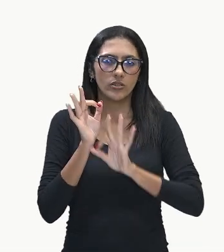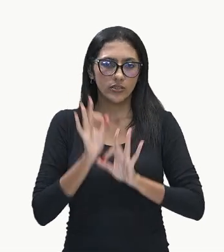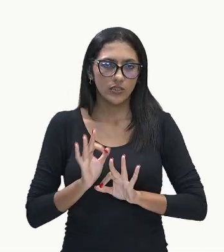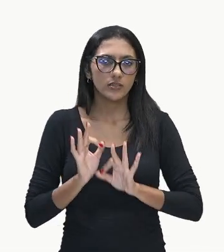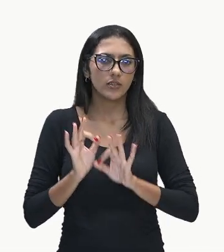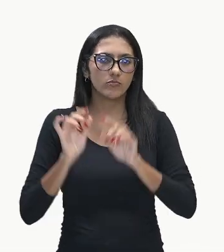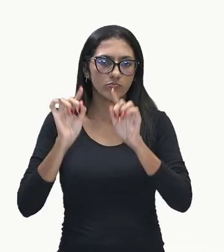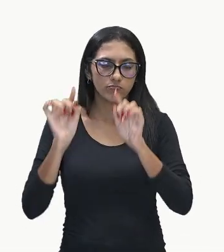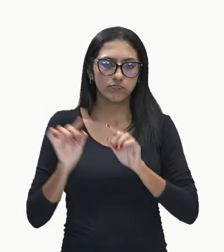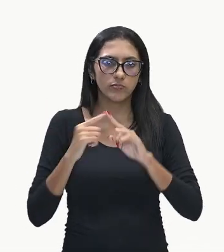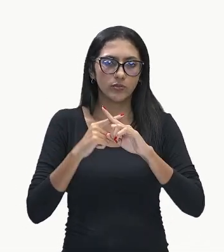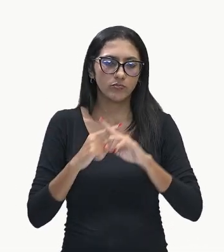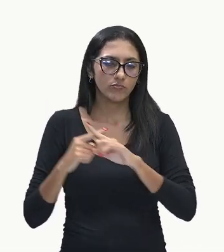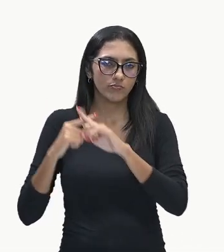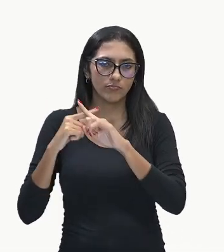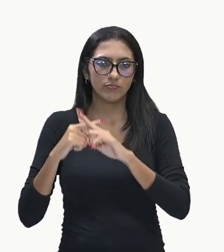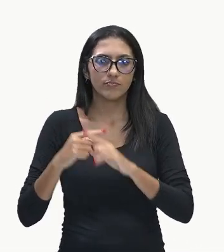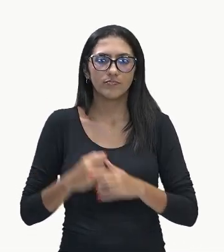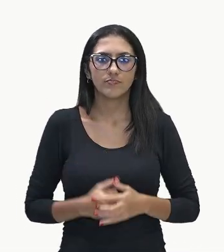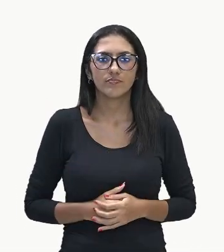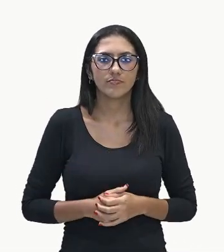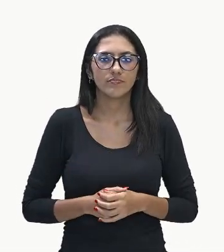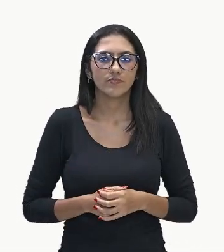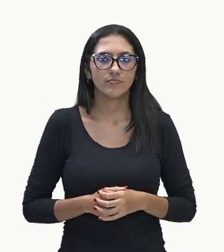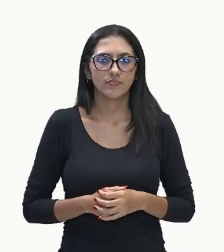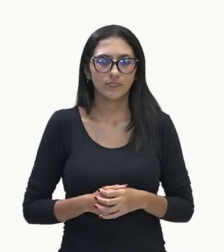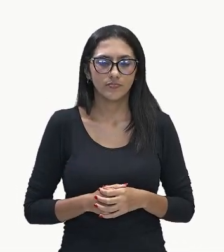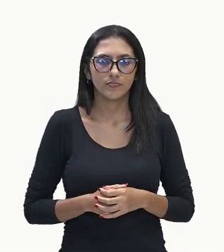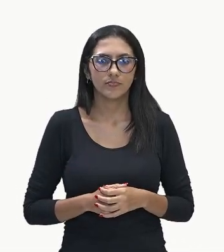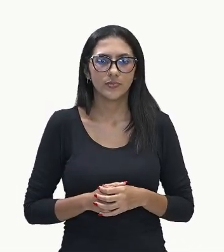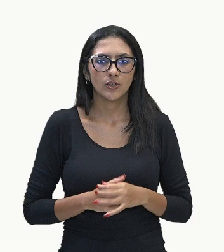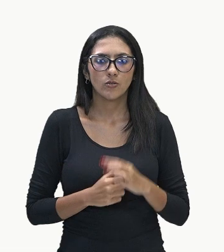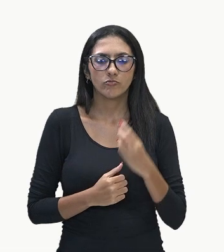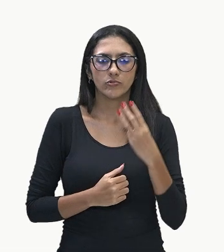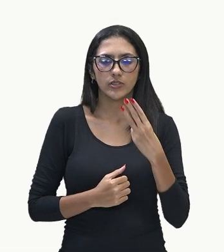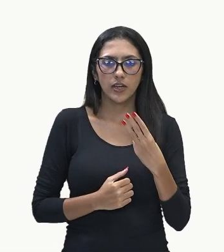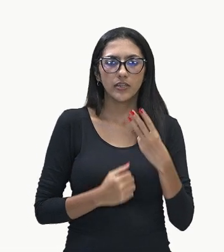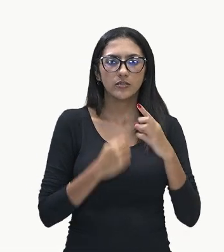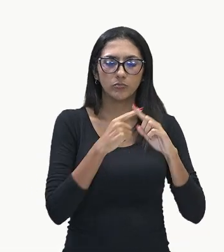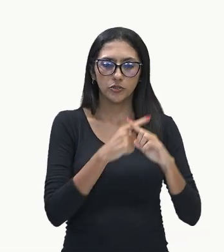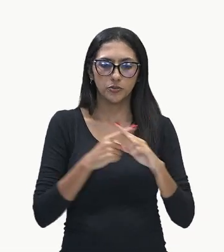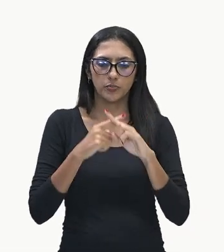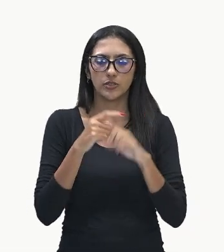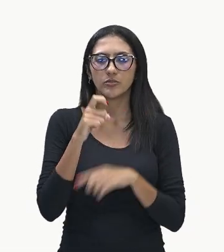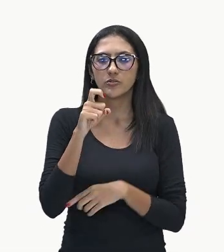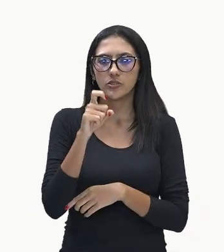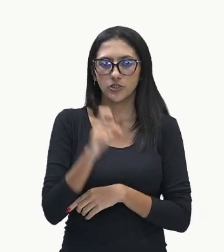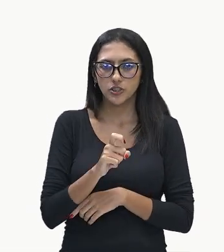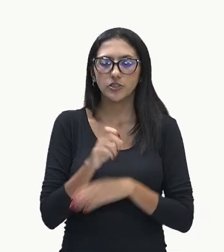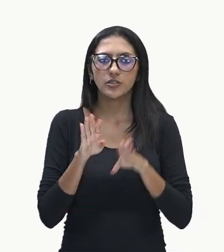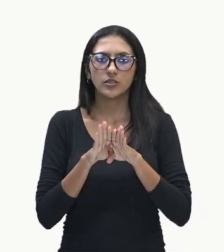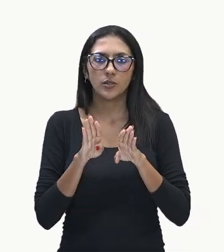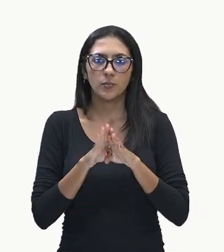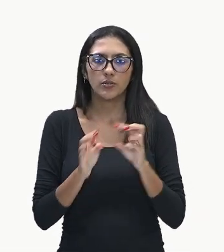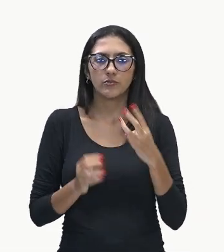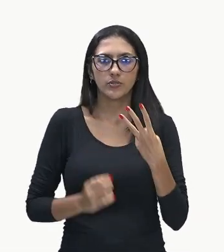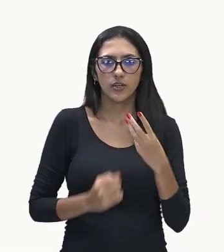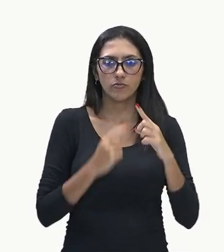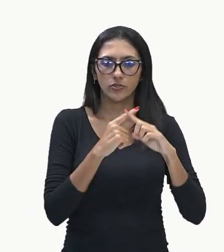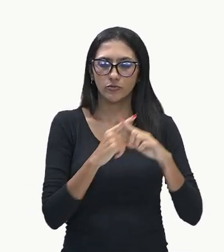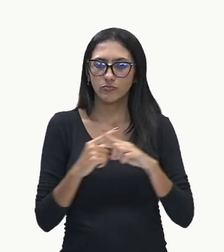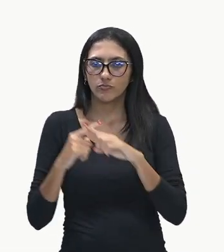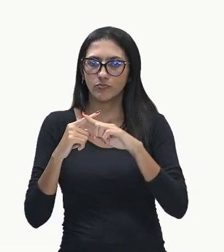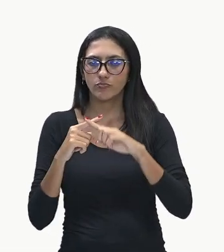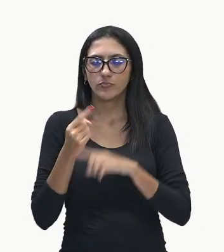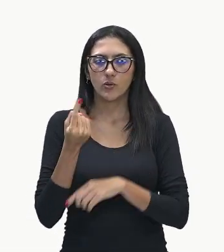multiplicação, o famoso chuveirinho. O 3 vai multiplicar pelo x e o 3 vai se multiplicar pelo